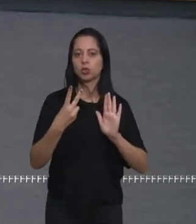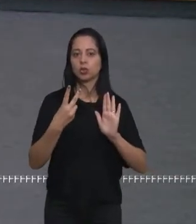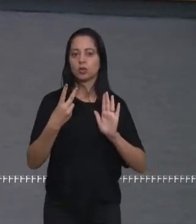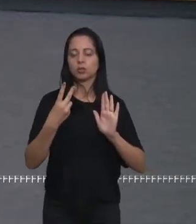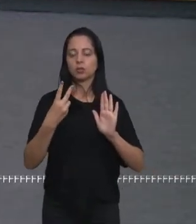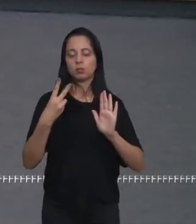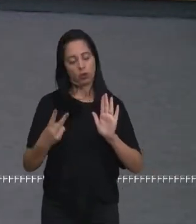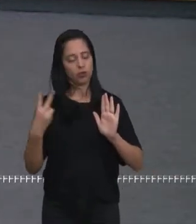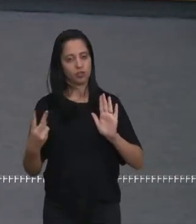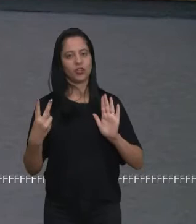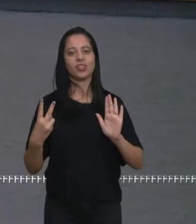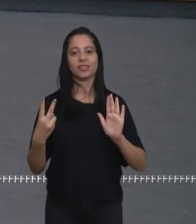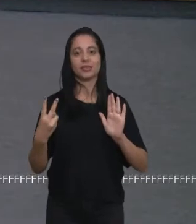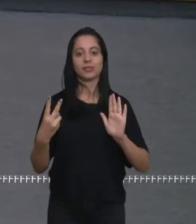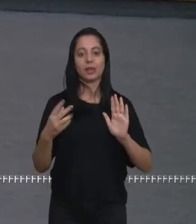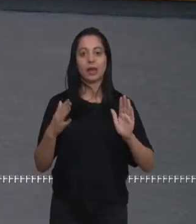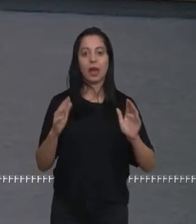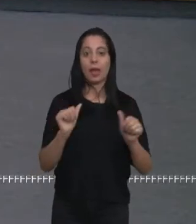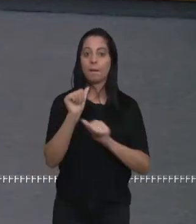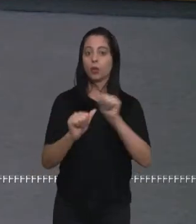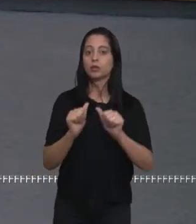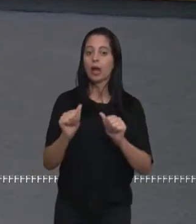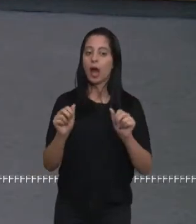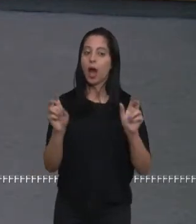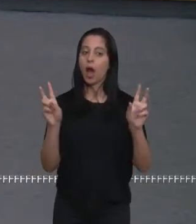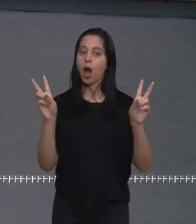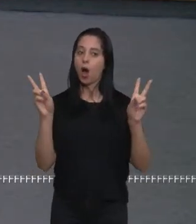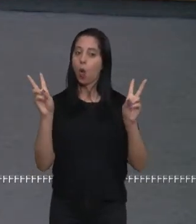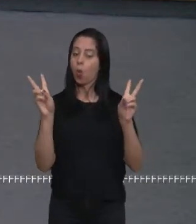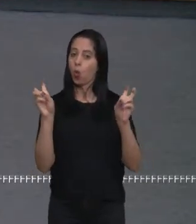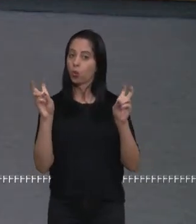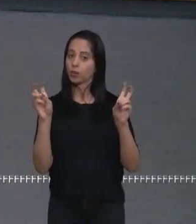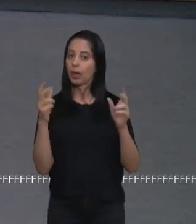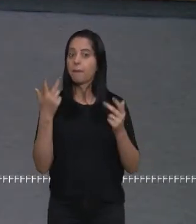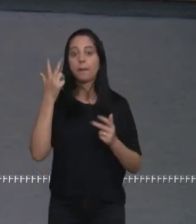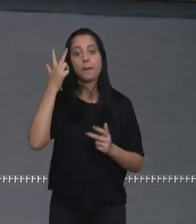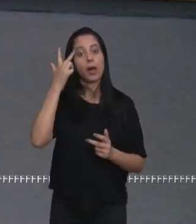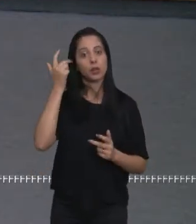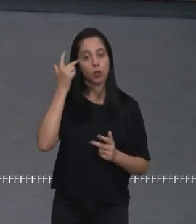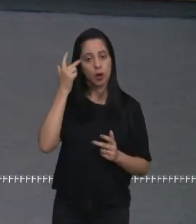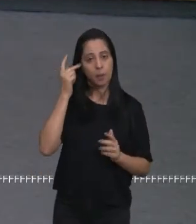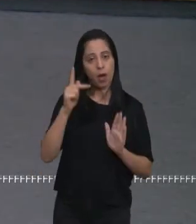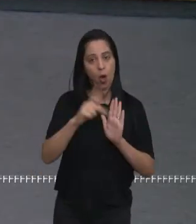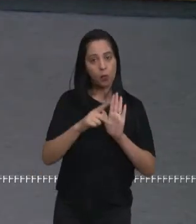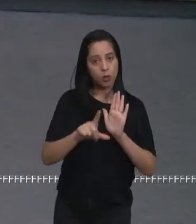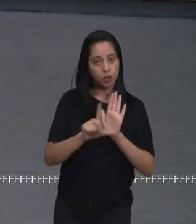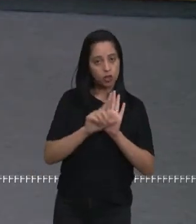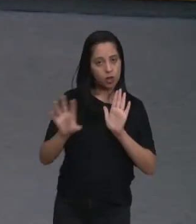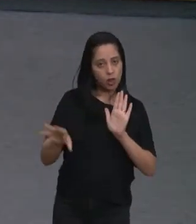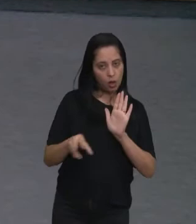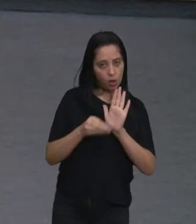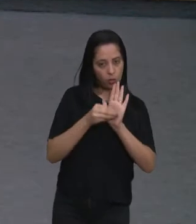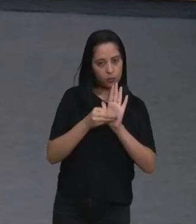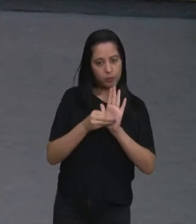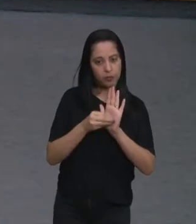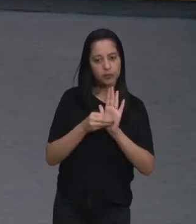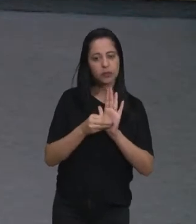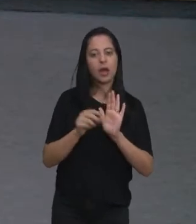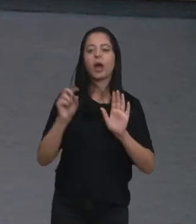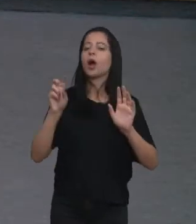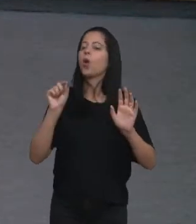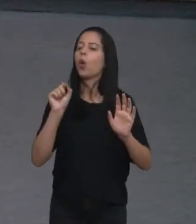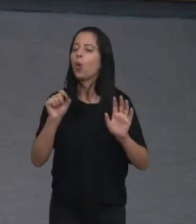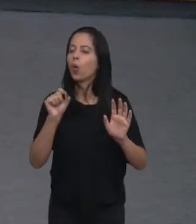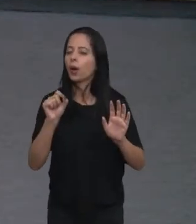3/2022 para o rito ordinário do projeto de lei complementar, que é o que